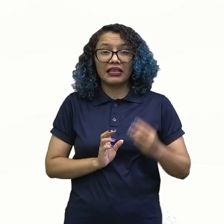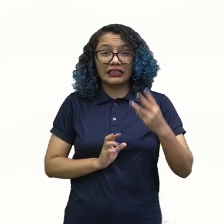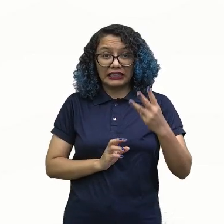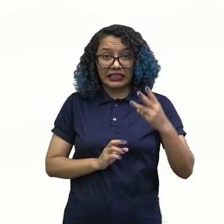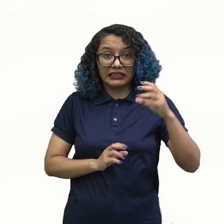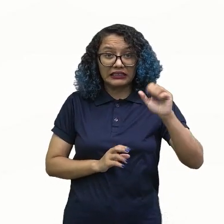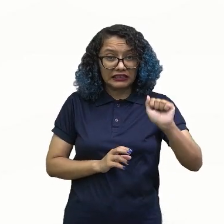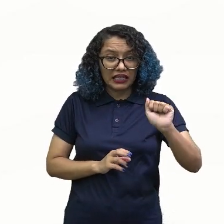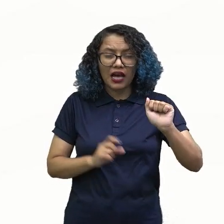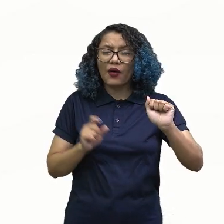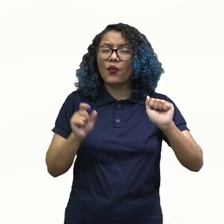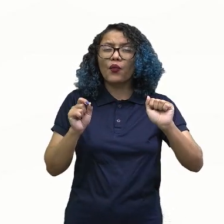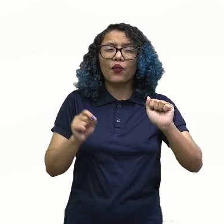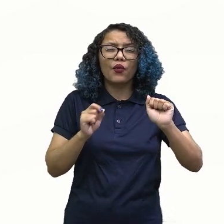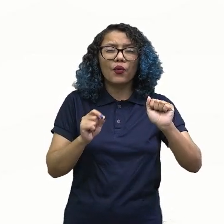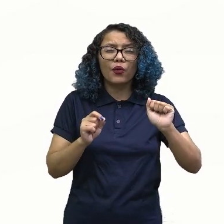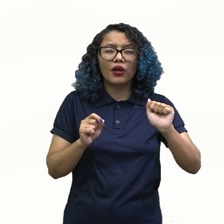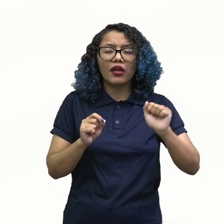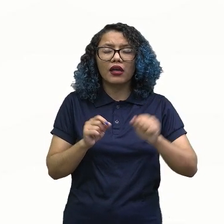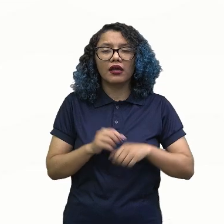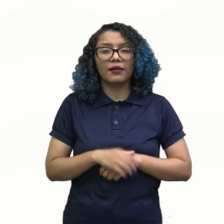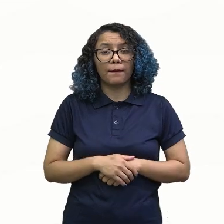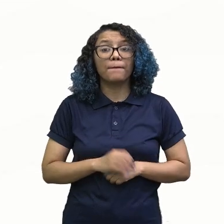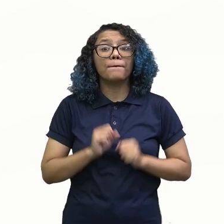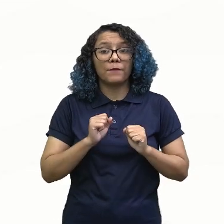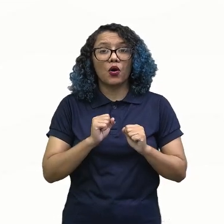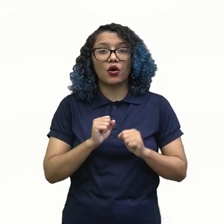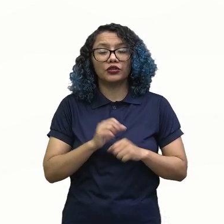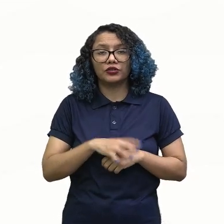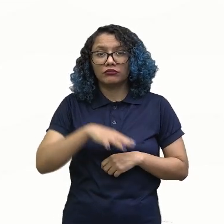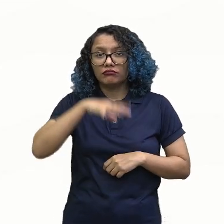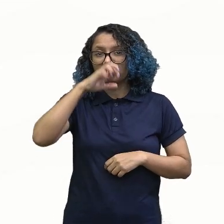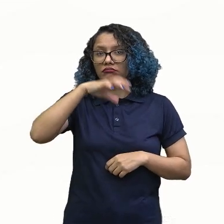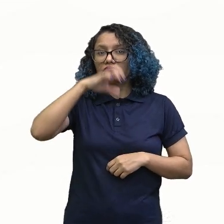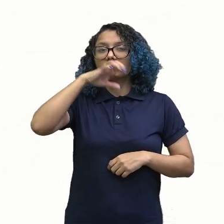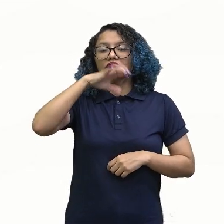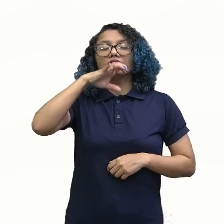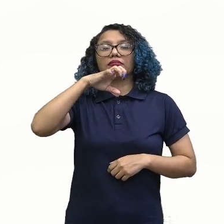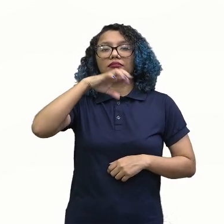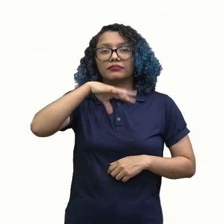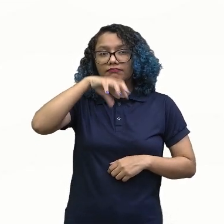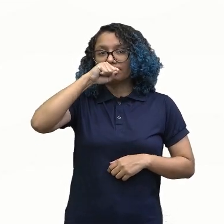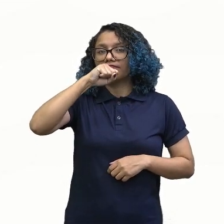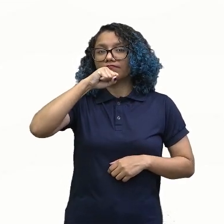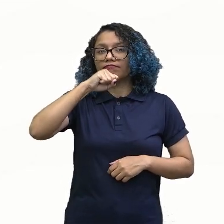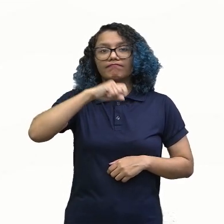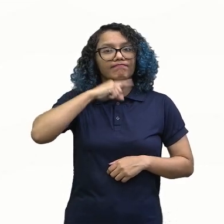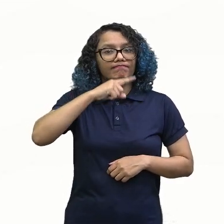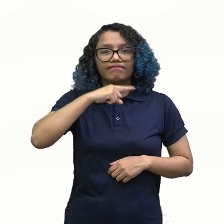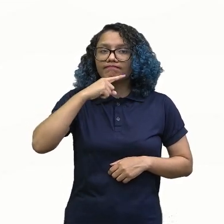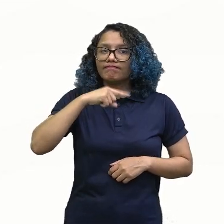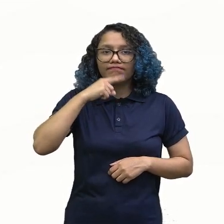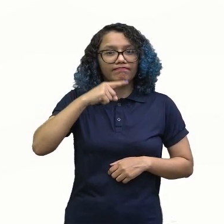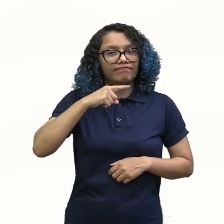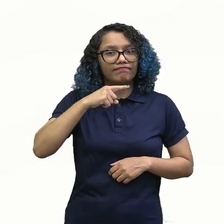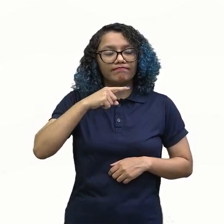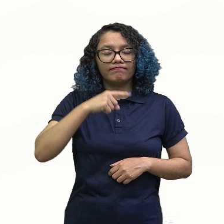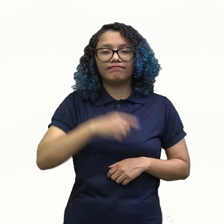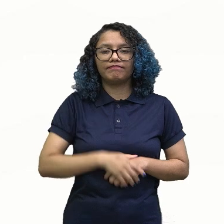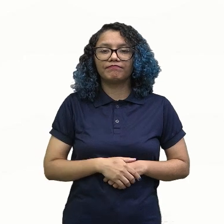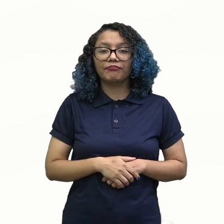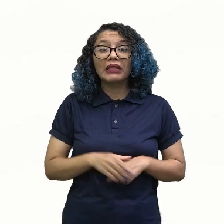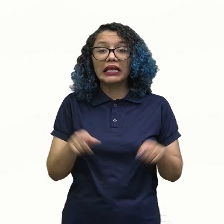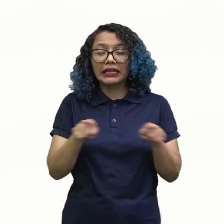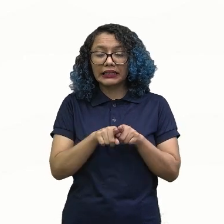3 amperes, começa a ter parada respiratória e assim você percebe